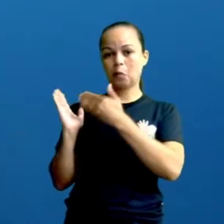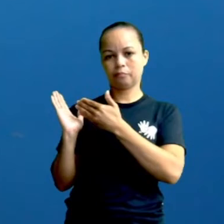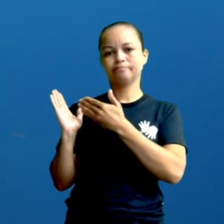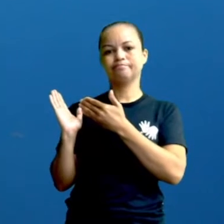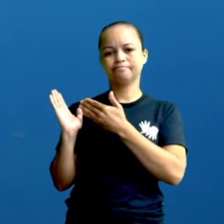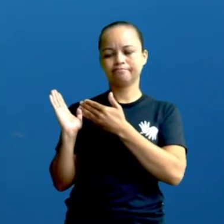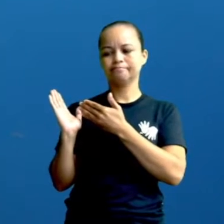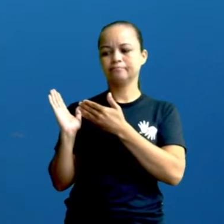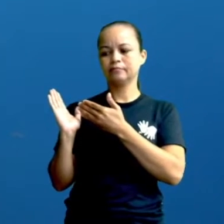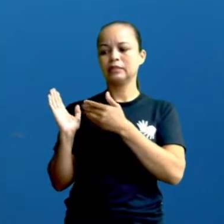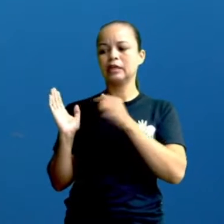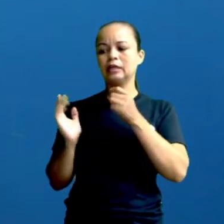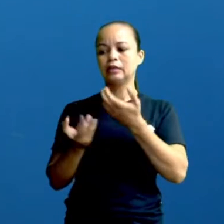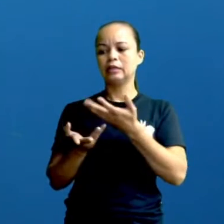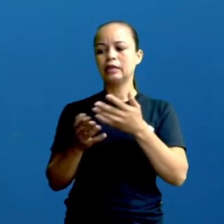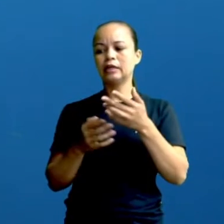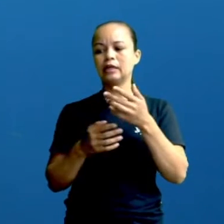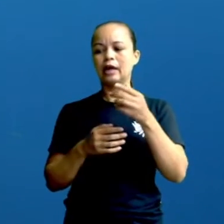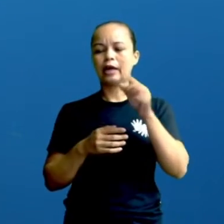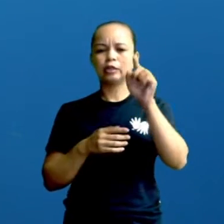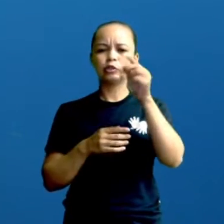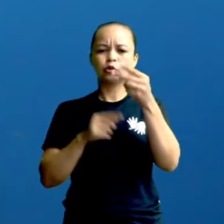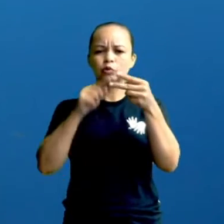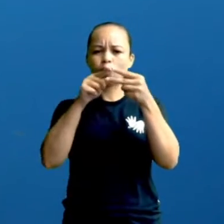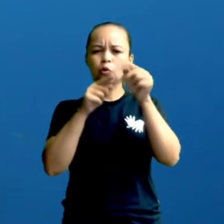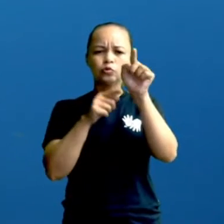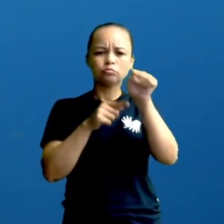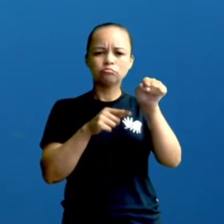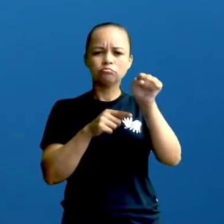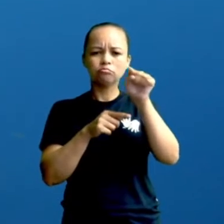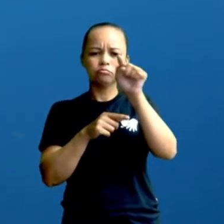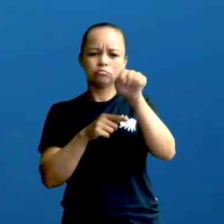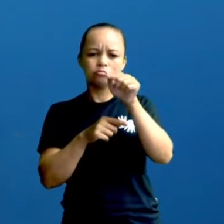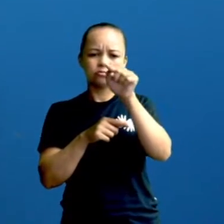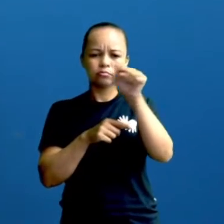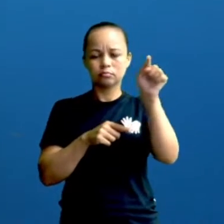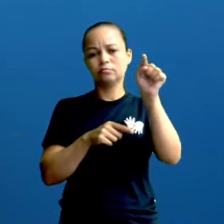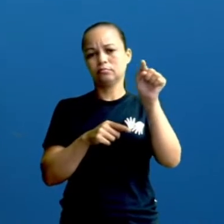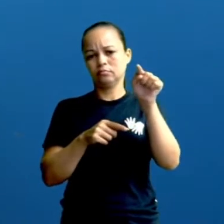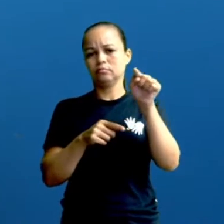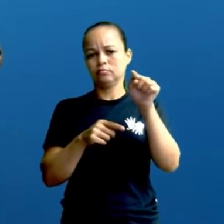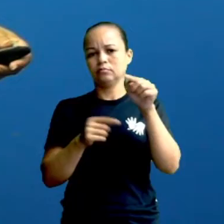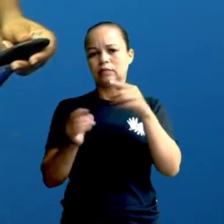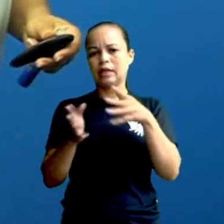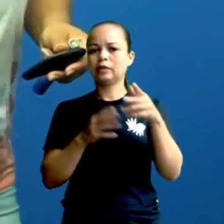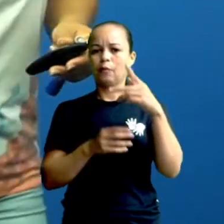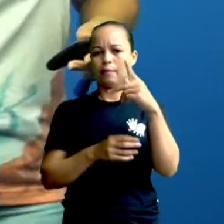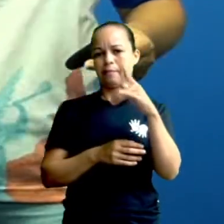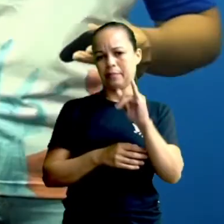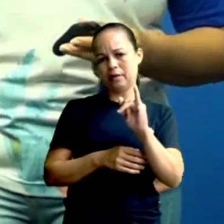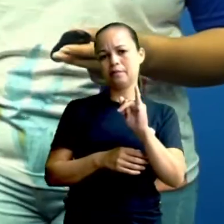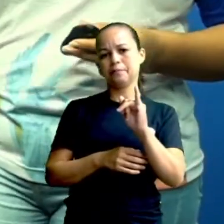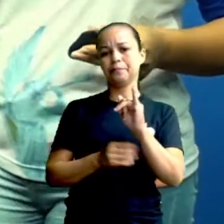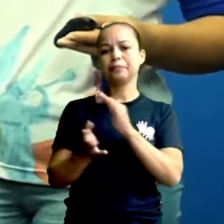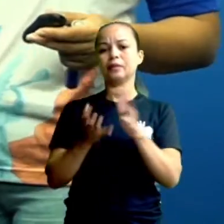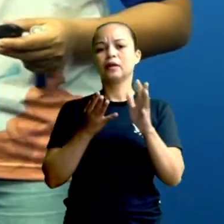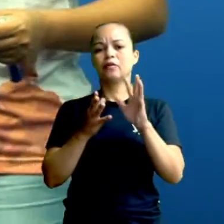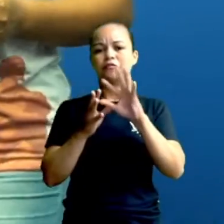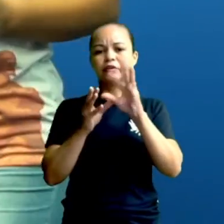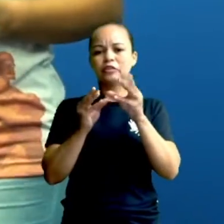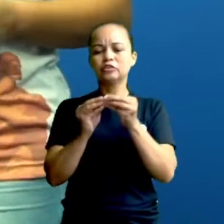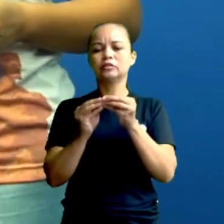aqui, ó, 2 tracinhos, ó, e um tracinho em cima, deitadinho, tá certo?